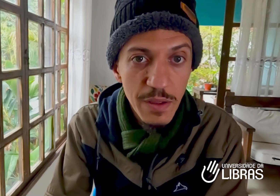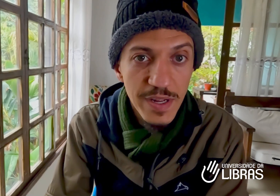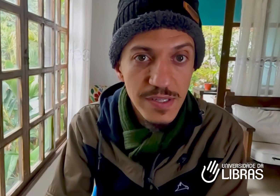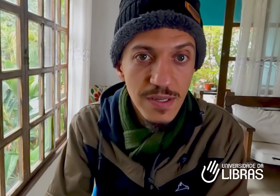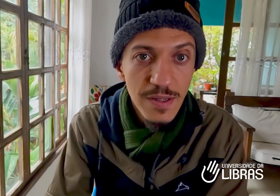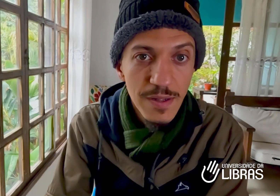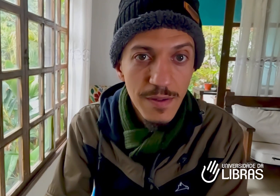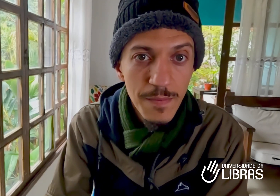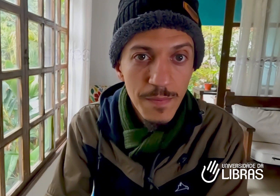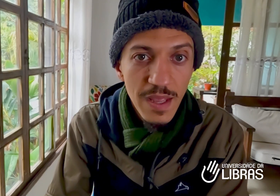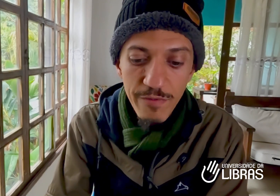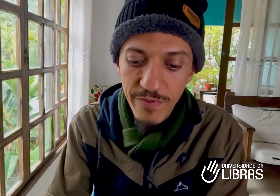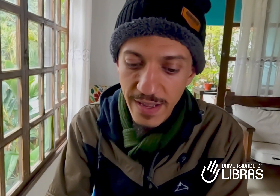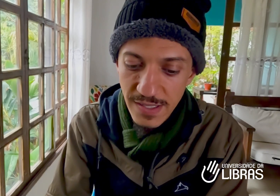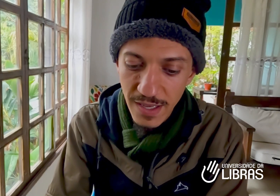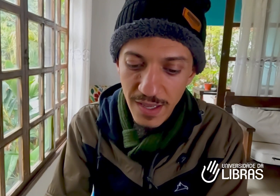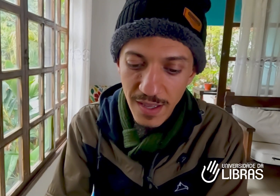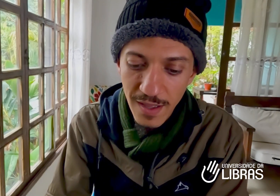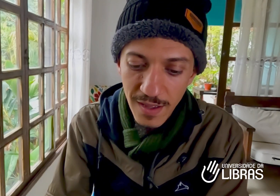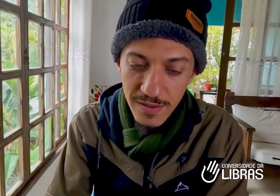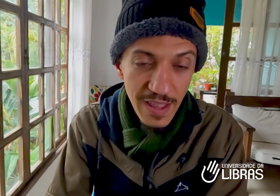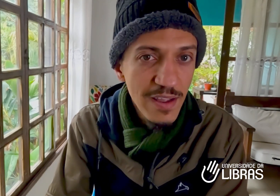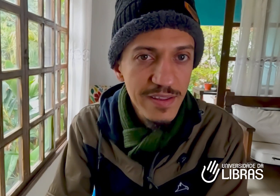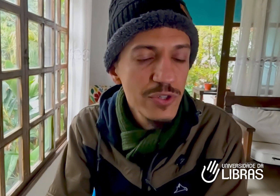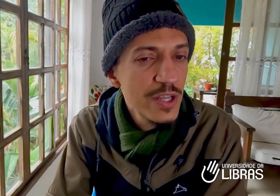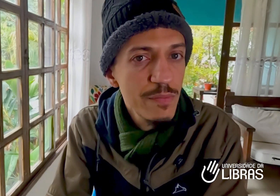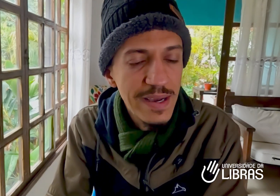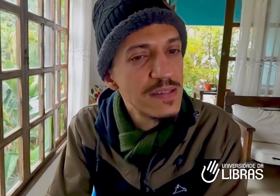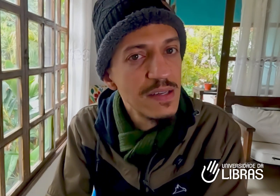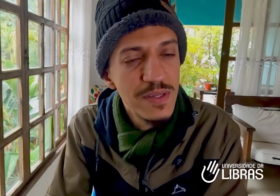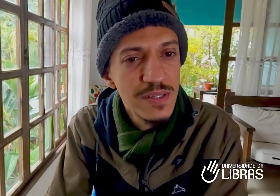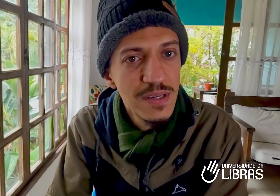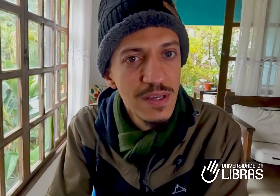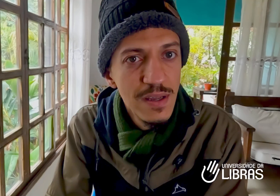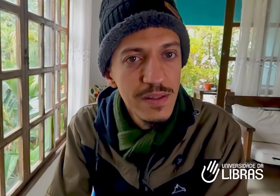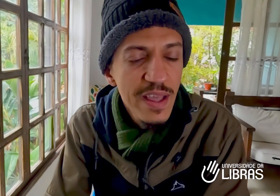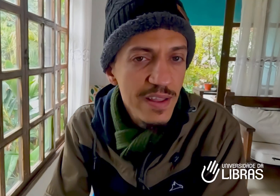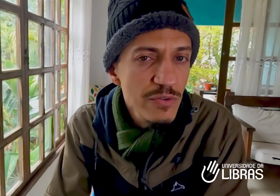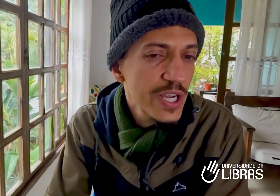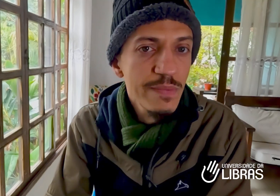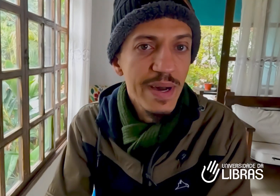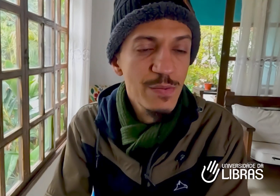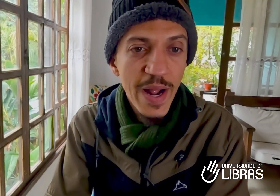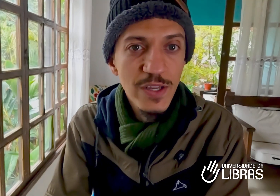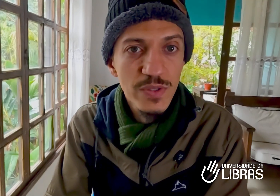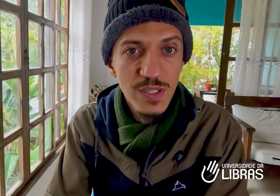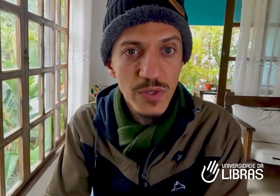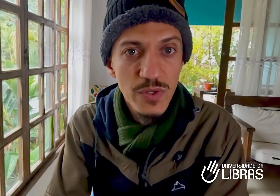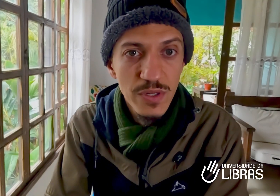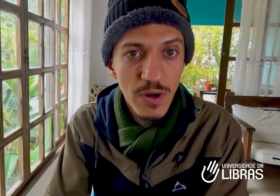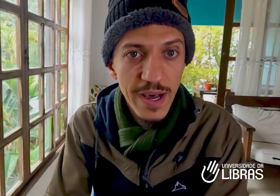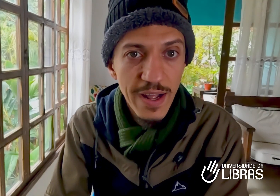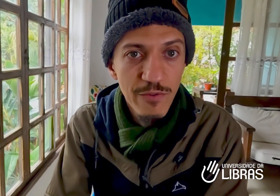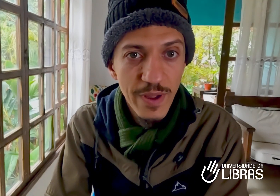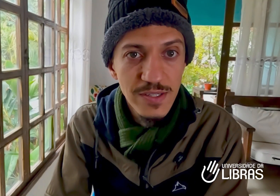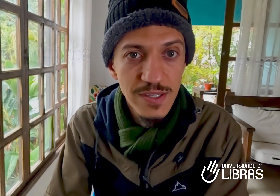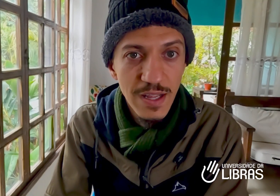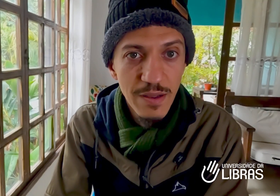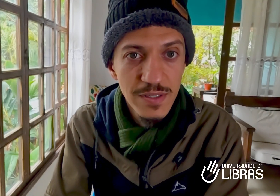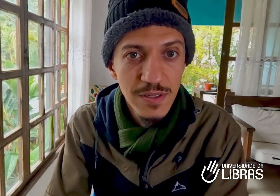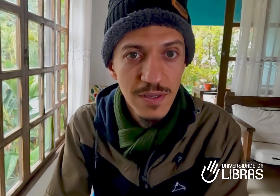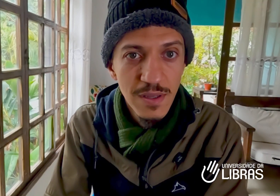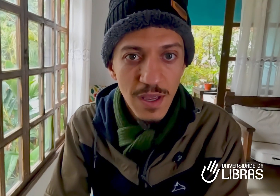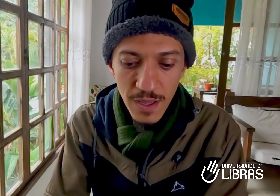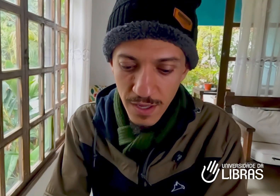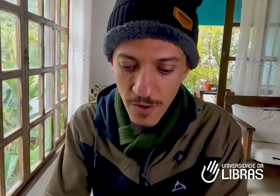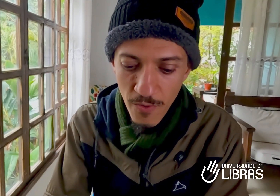na Libras, eu falei assim, tem que ter um jeito mais simples. Tem que ter um jeito mais prático das pessoas se tornarem fluentes em